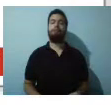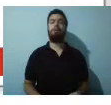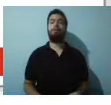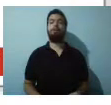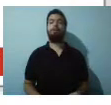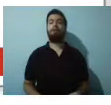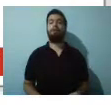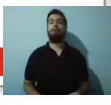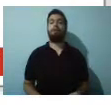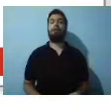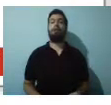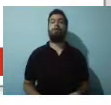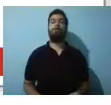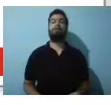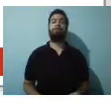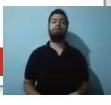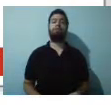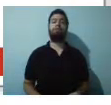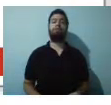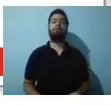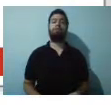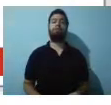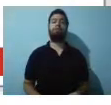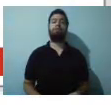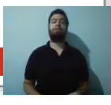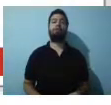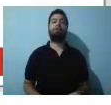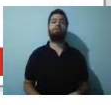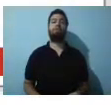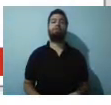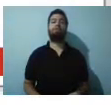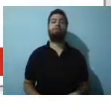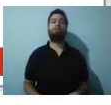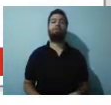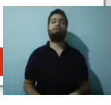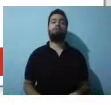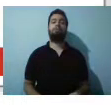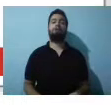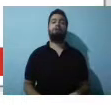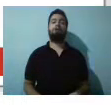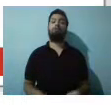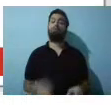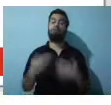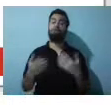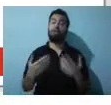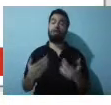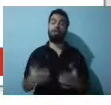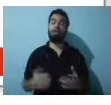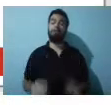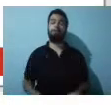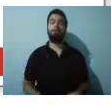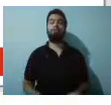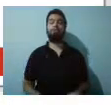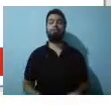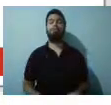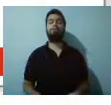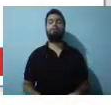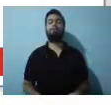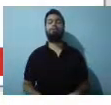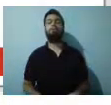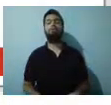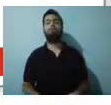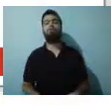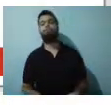Soviética. Tá? O fator de ter sobrevivido às duas guerras fortaleceu, duas grandes guerras, né, melhor dizendo, fortaleceu